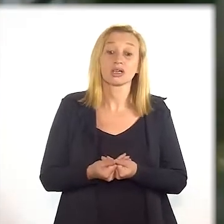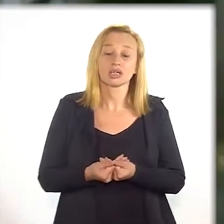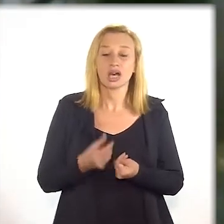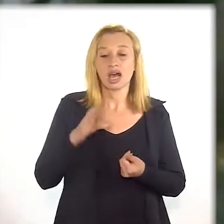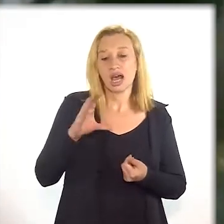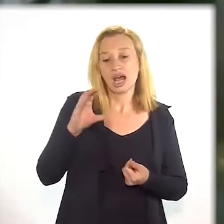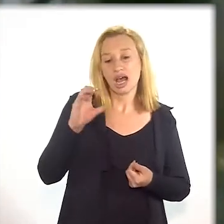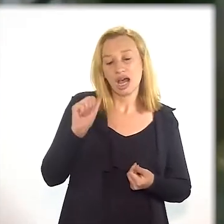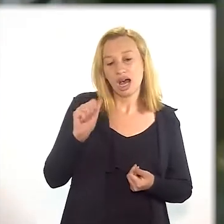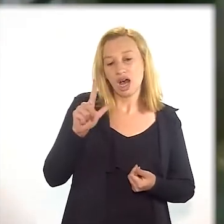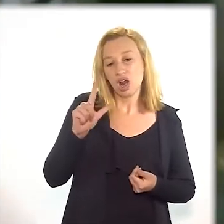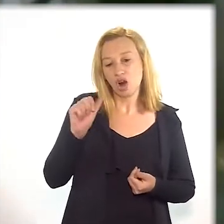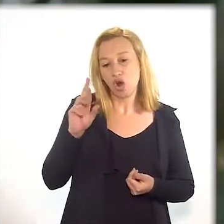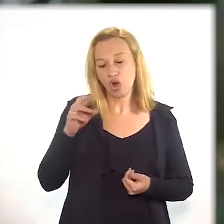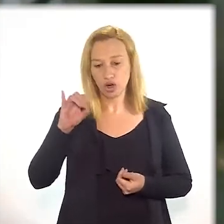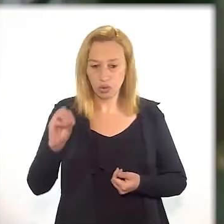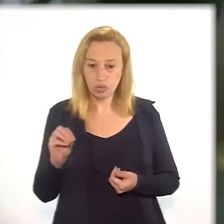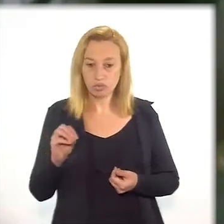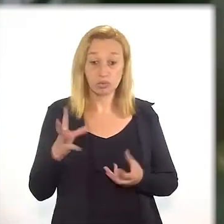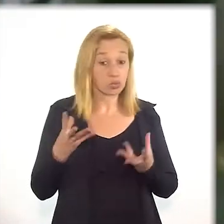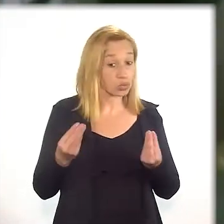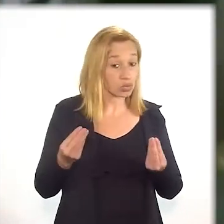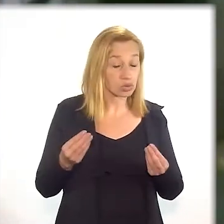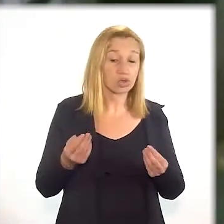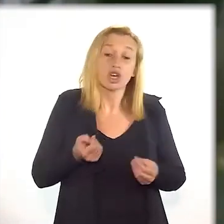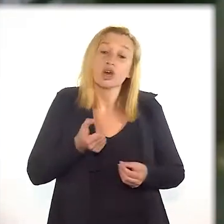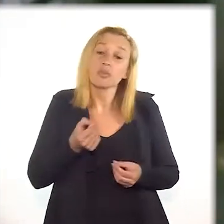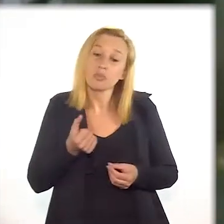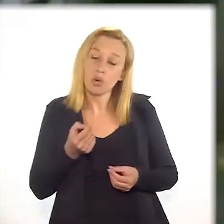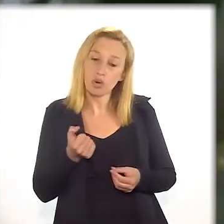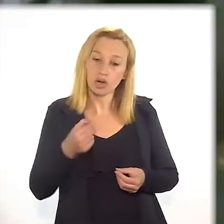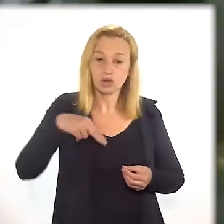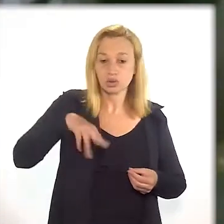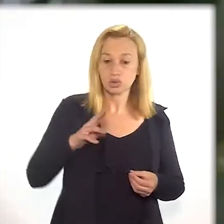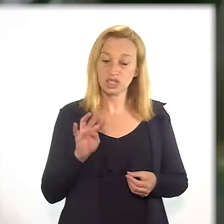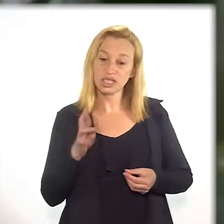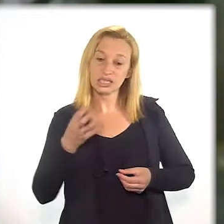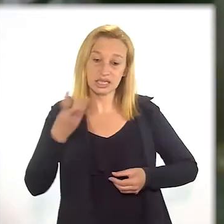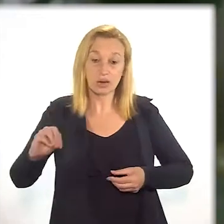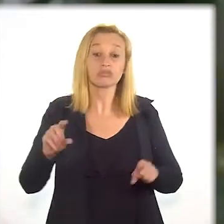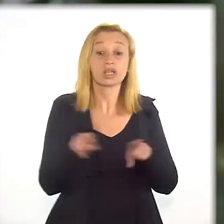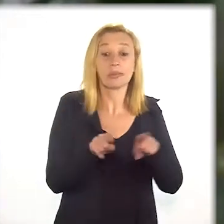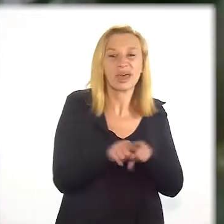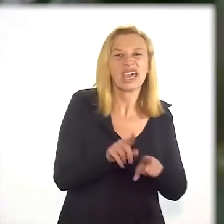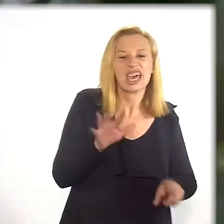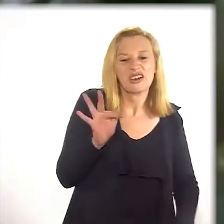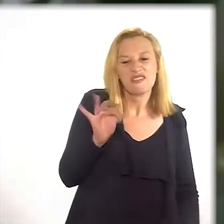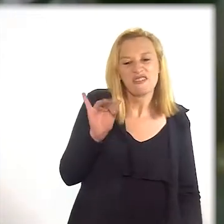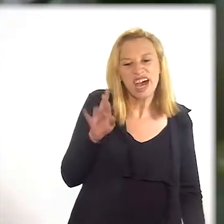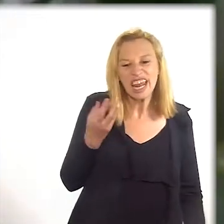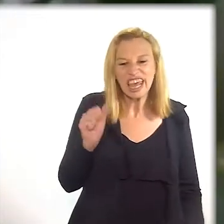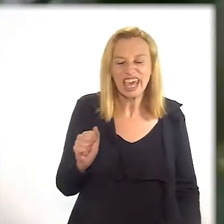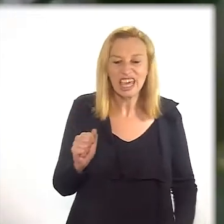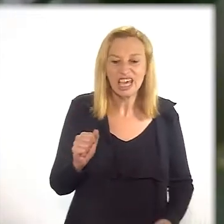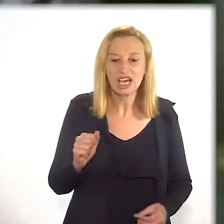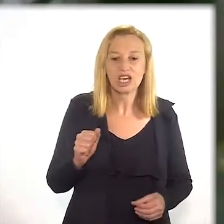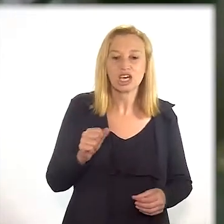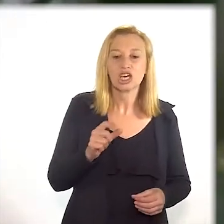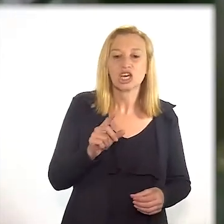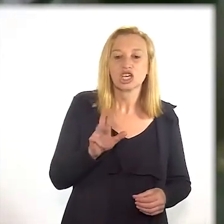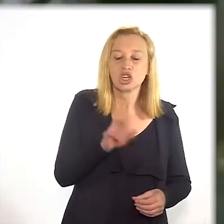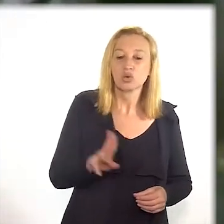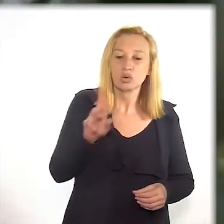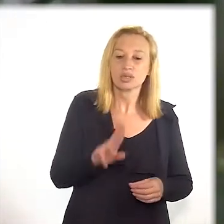calóricos e pouco nutritivos. E às vezes até essas farinhas, né, que se usam para mamadeira,